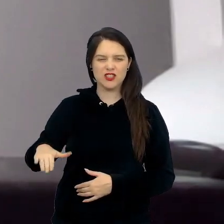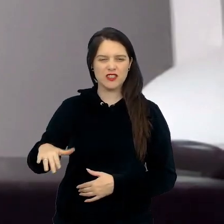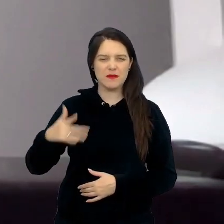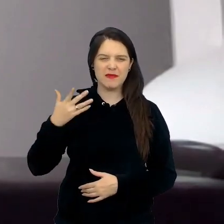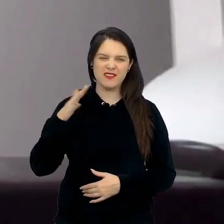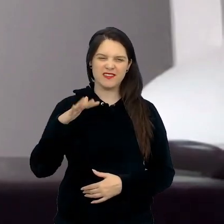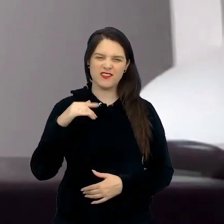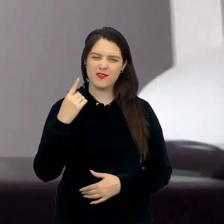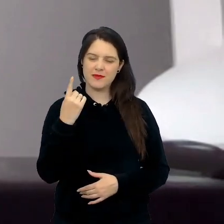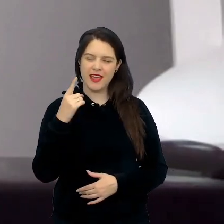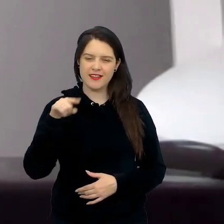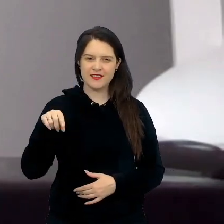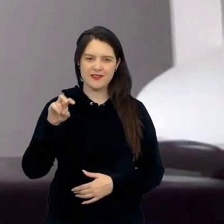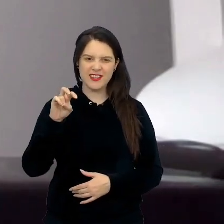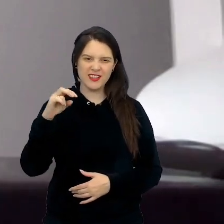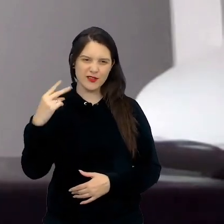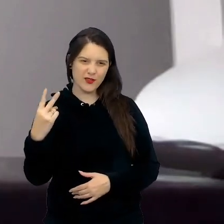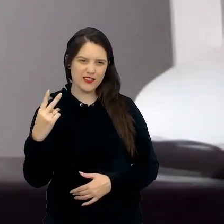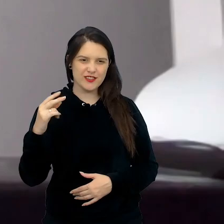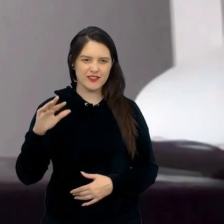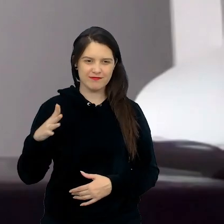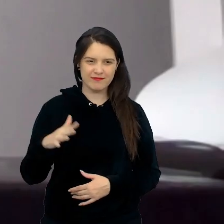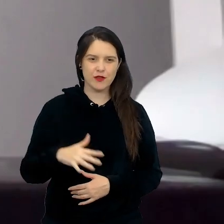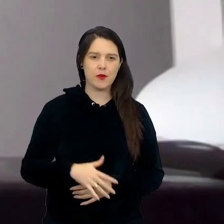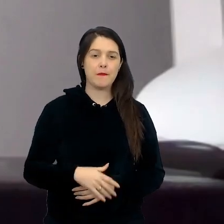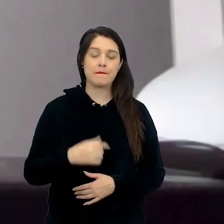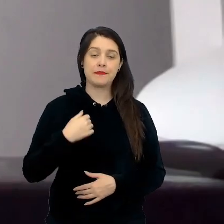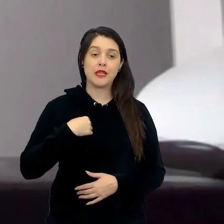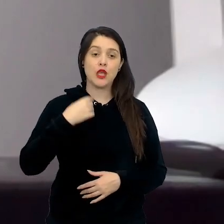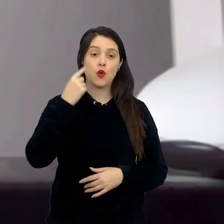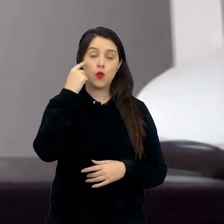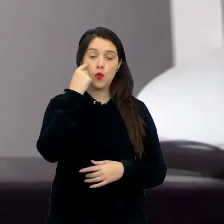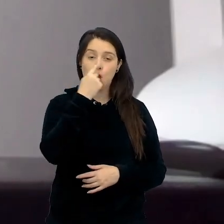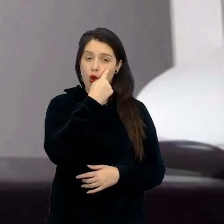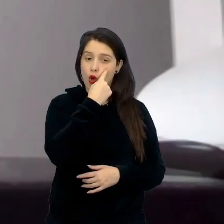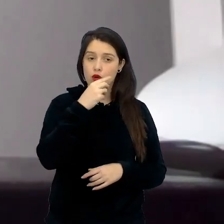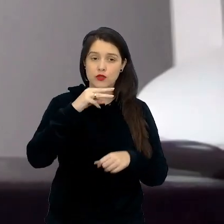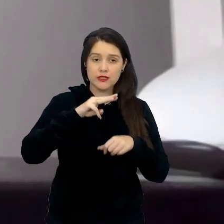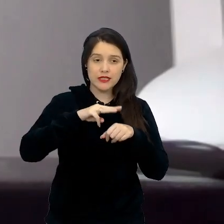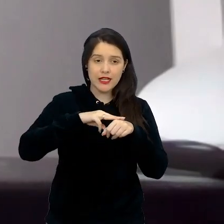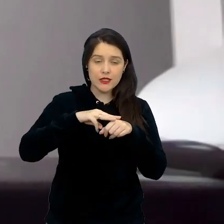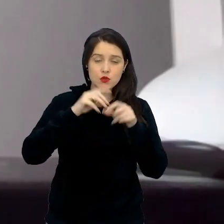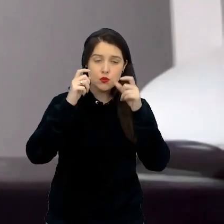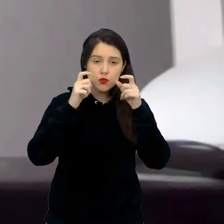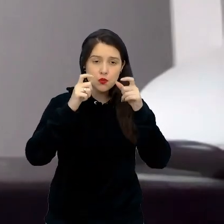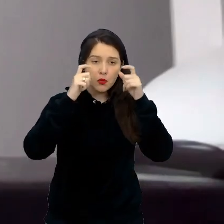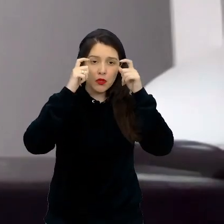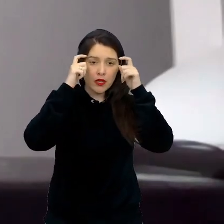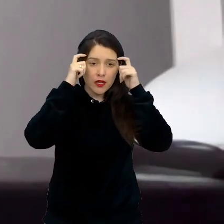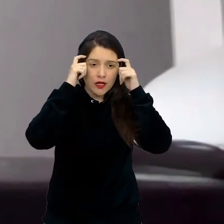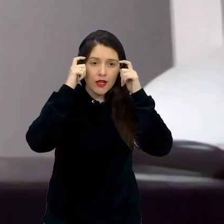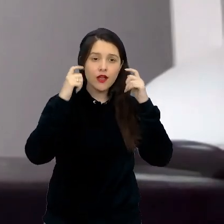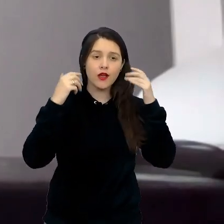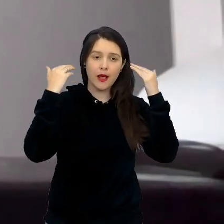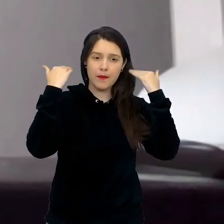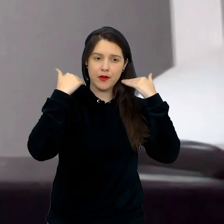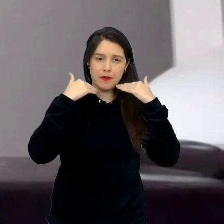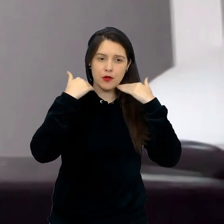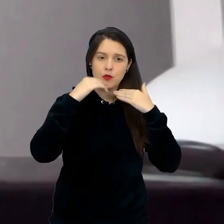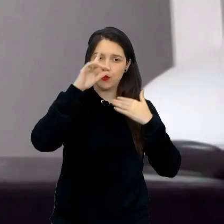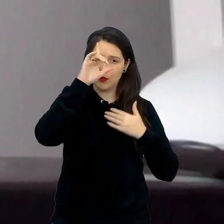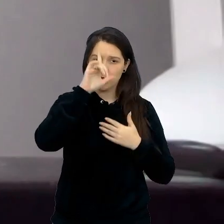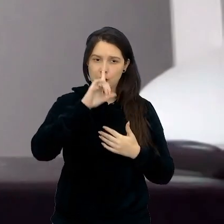aproximadamente 1,52 m de altura, tenho olhos castanhos, uso óculos, estou com o cabelo curto e